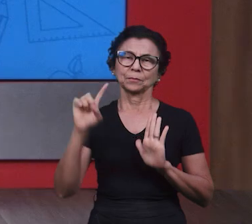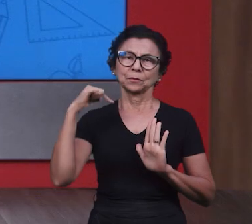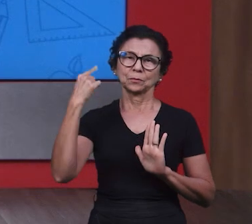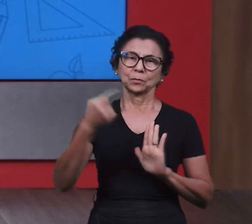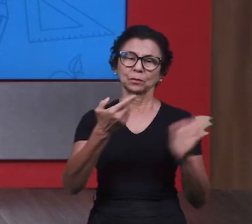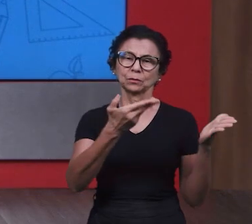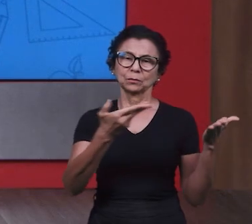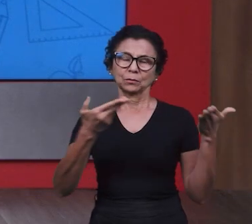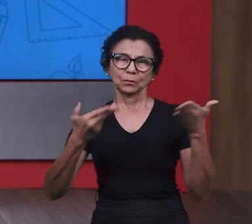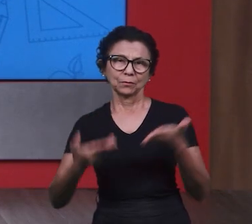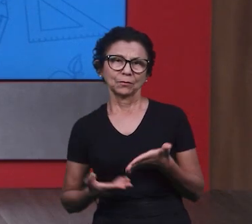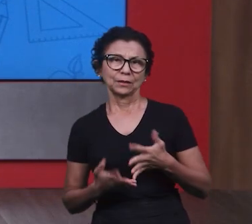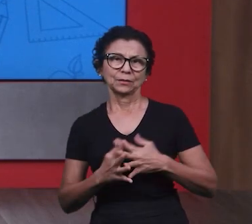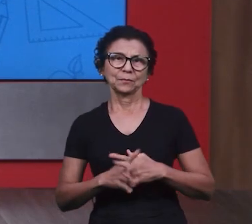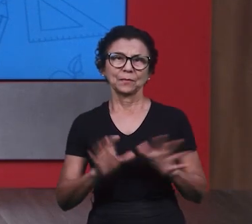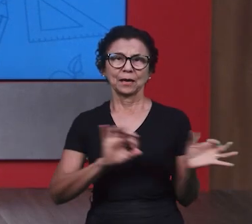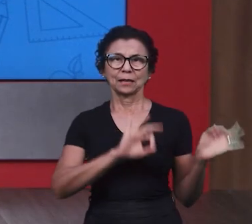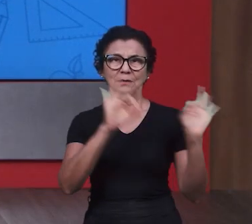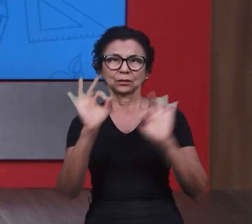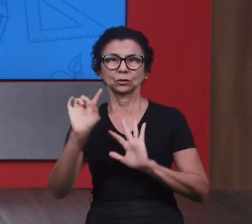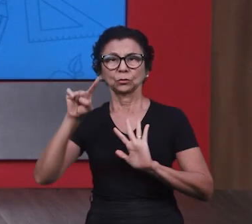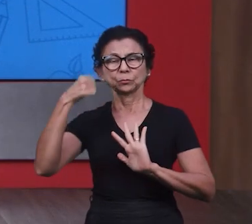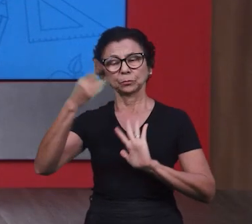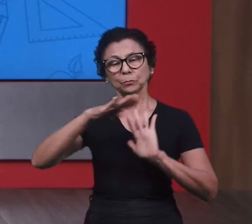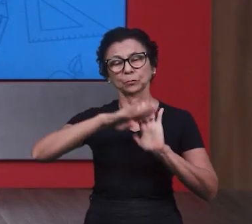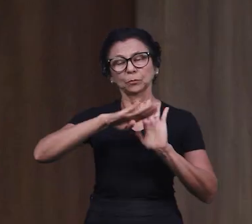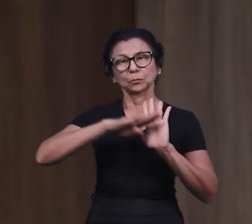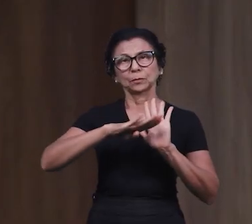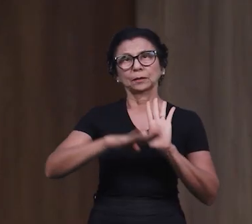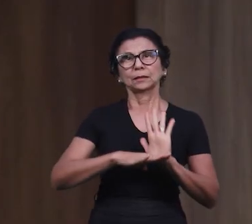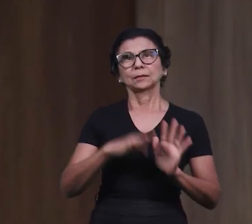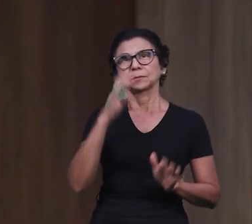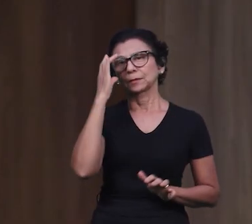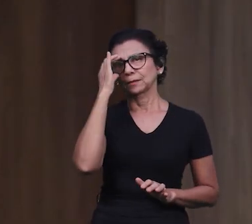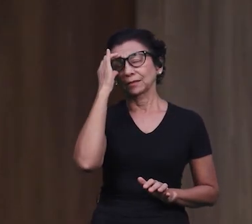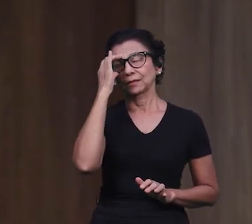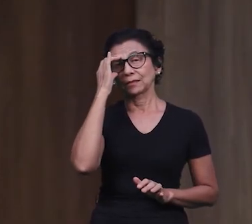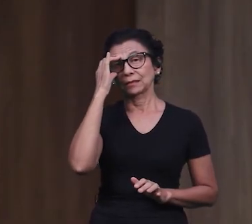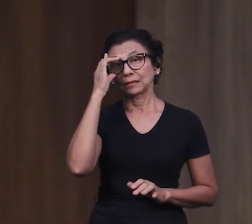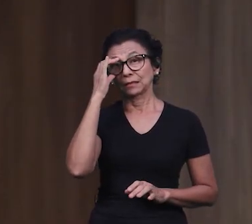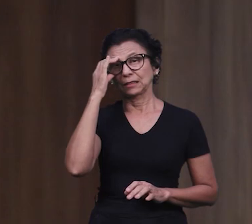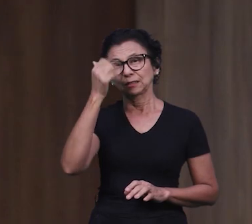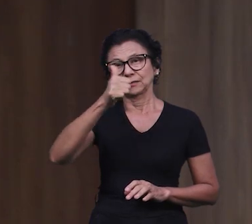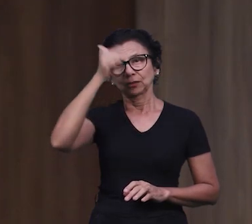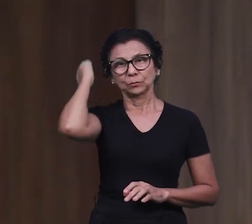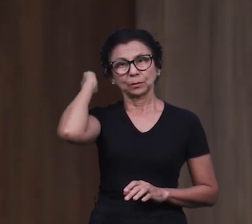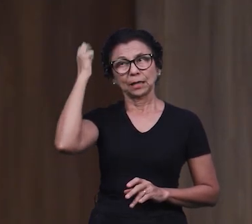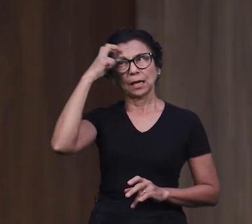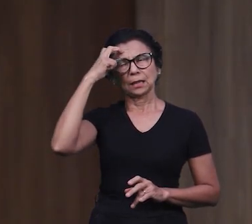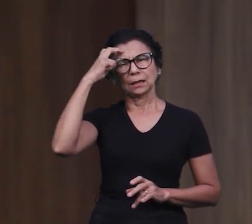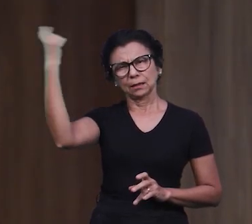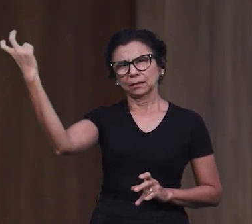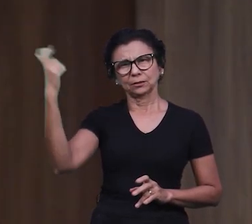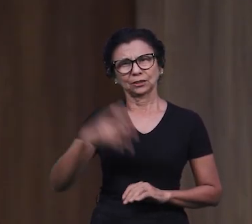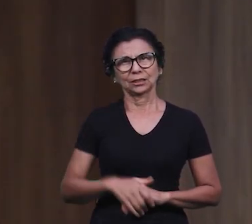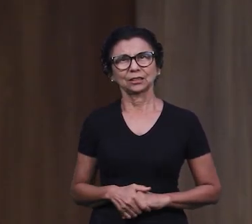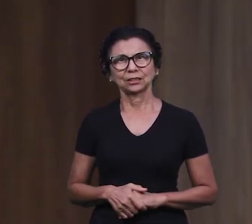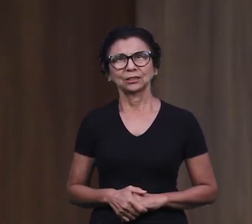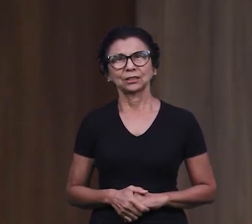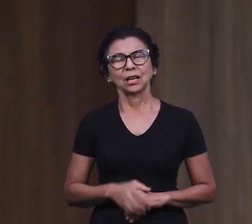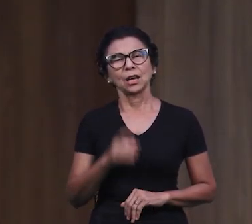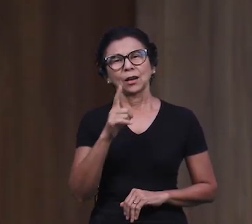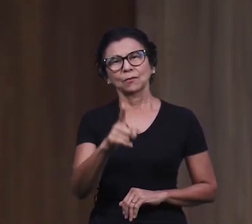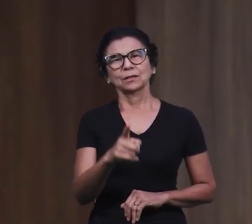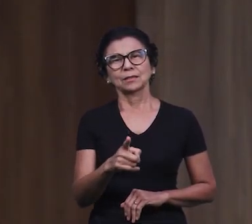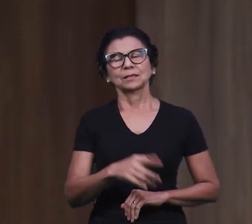convido a vocês para assistir o próximo programa Vestibular Inteligente. Eu tenho certeza que você só tem a